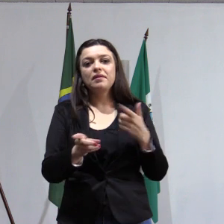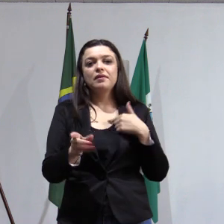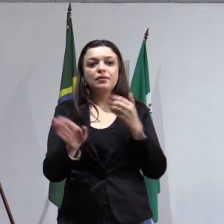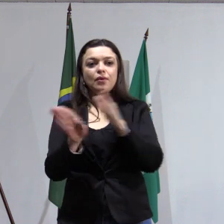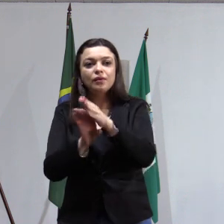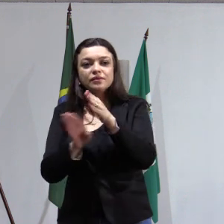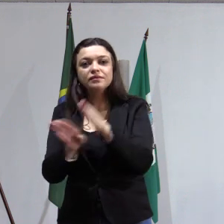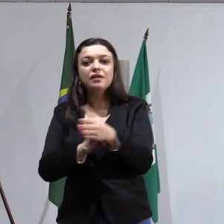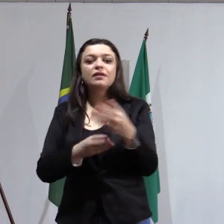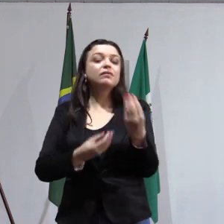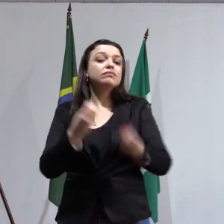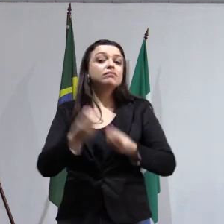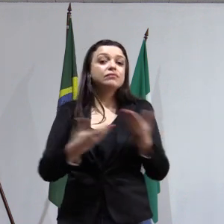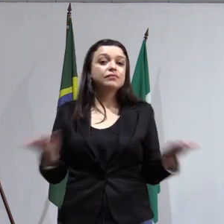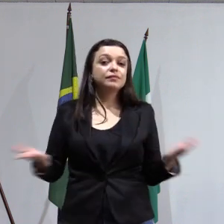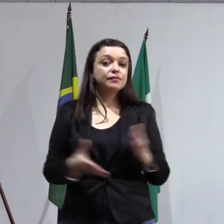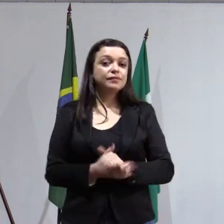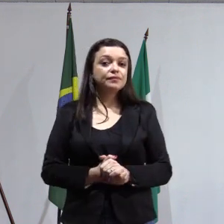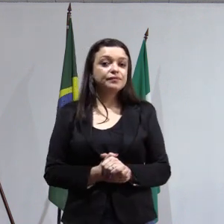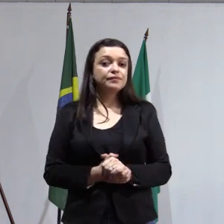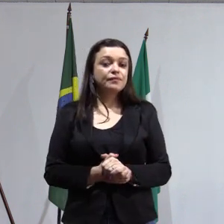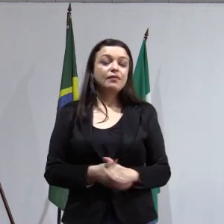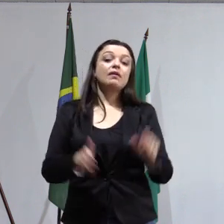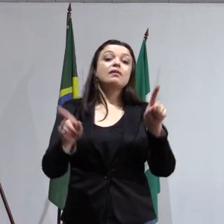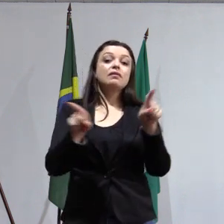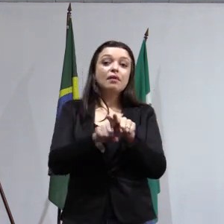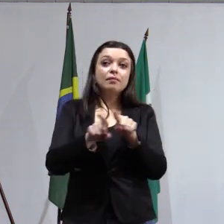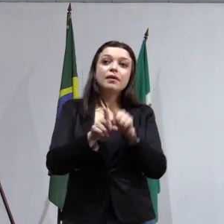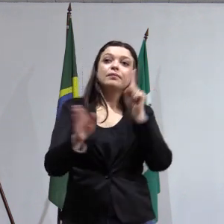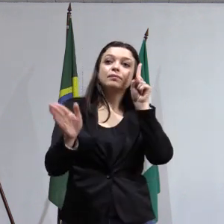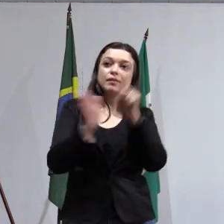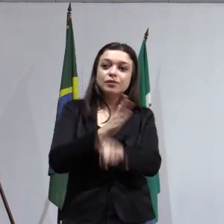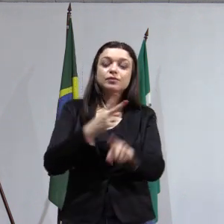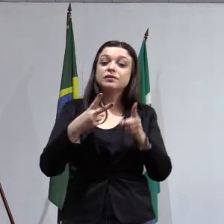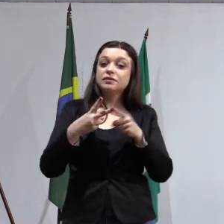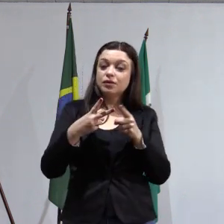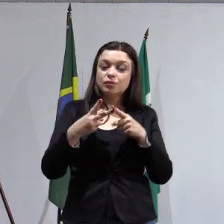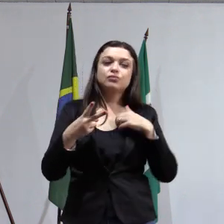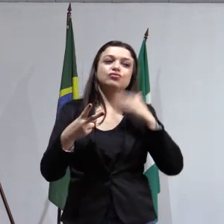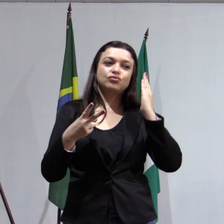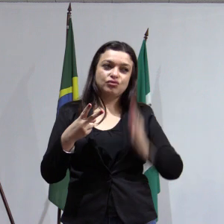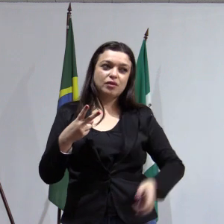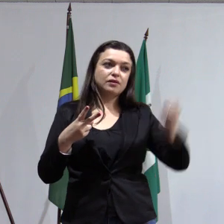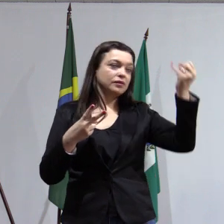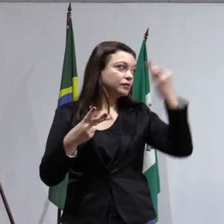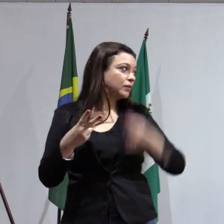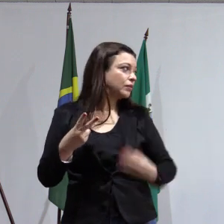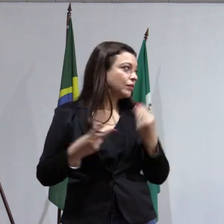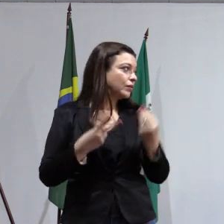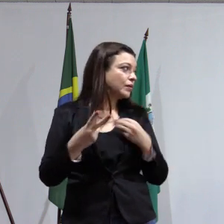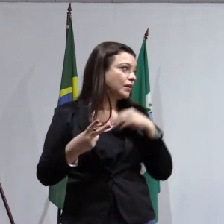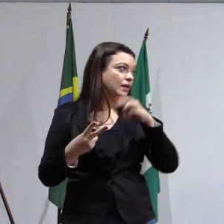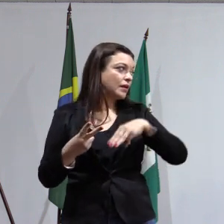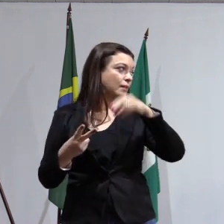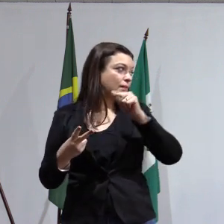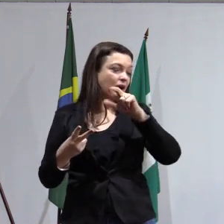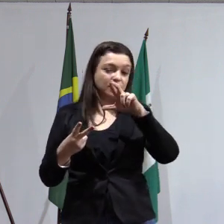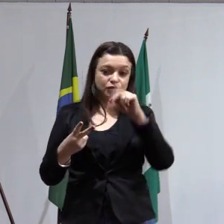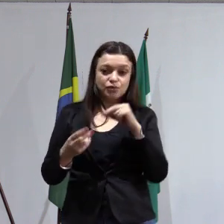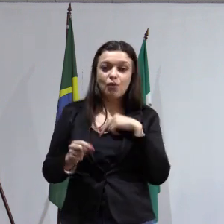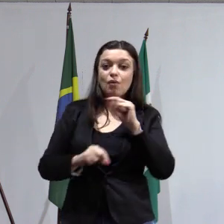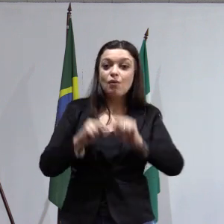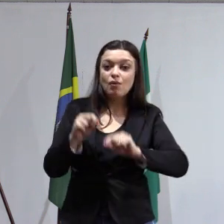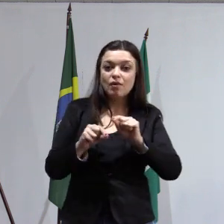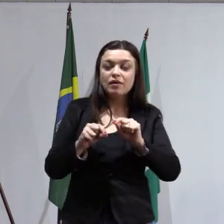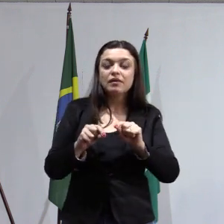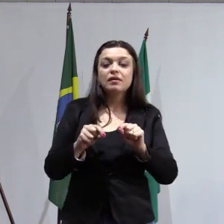E aí vem uma outra indagação, né, que também já foi colocado aqui na fala do Marcos Ferraz. Como é